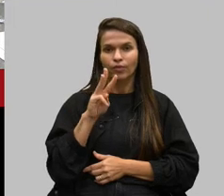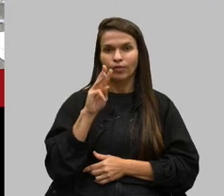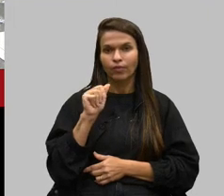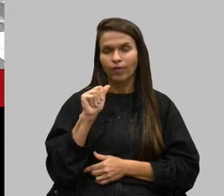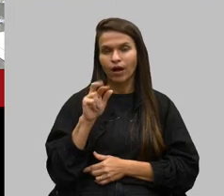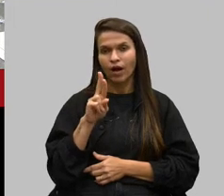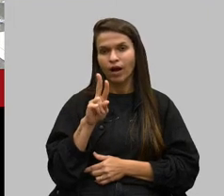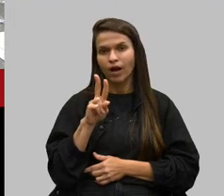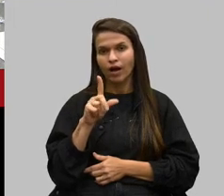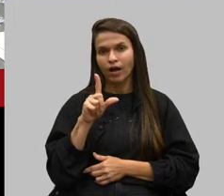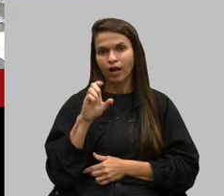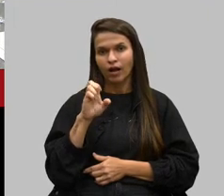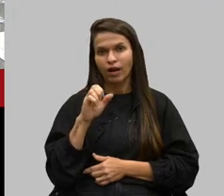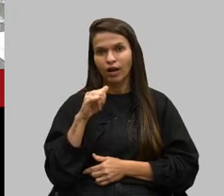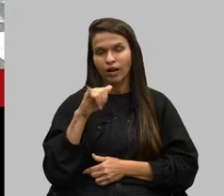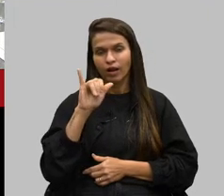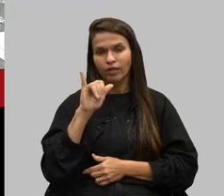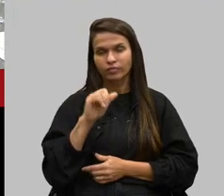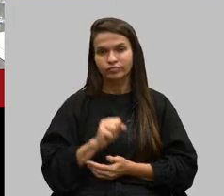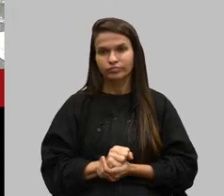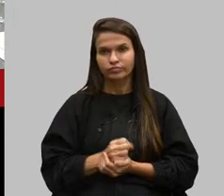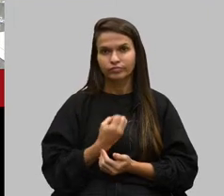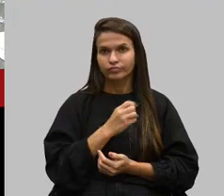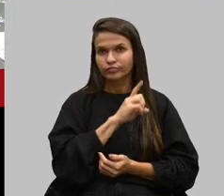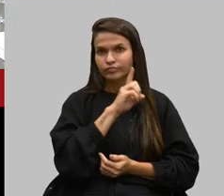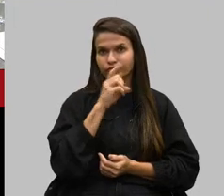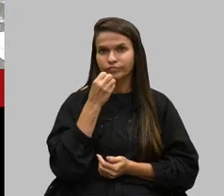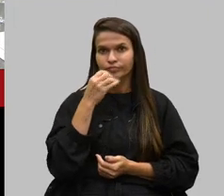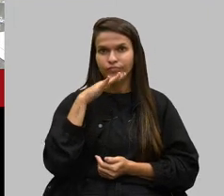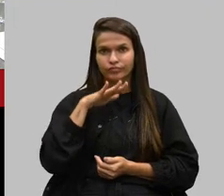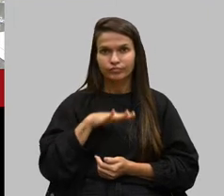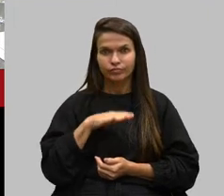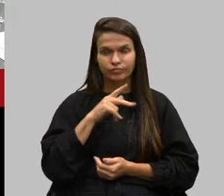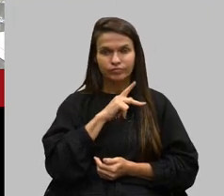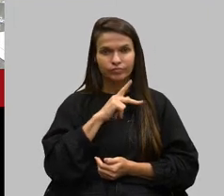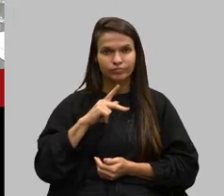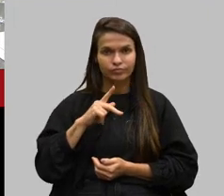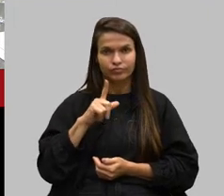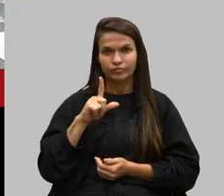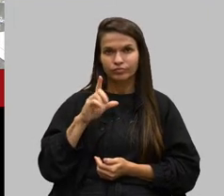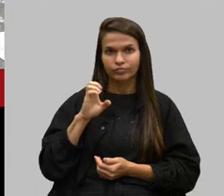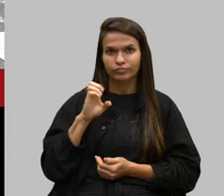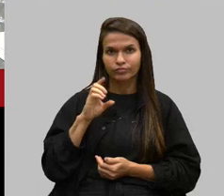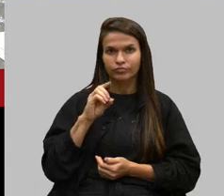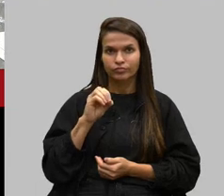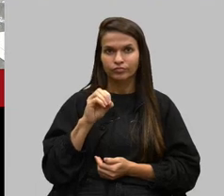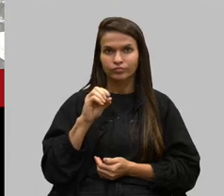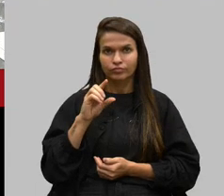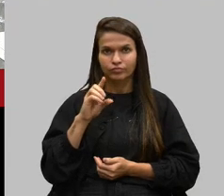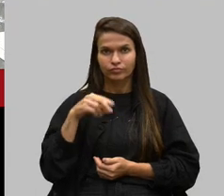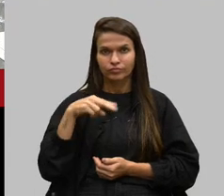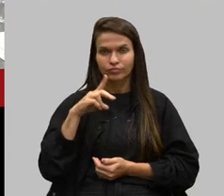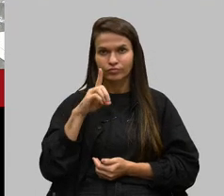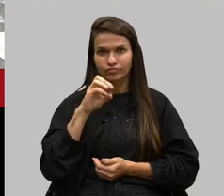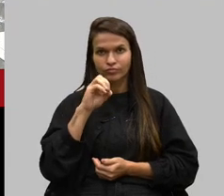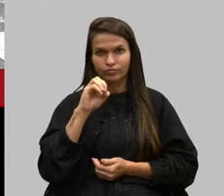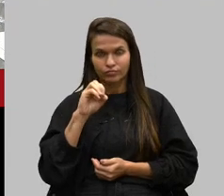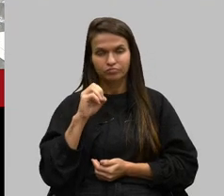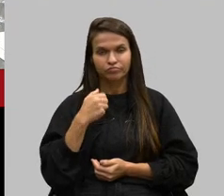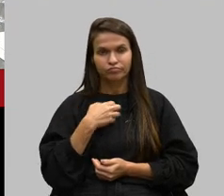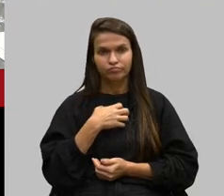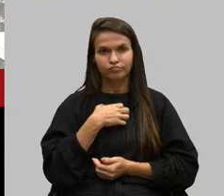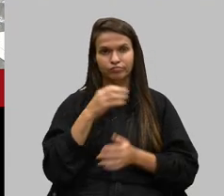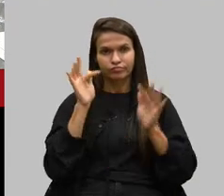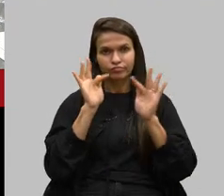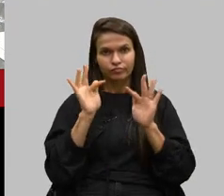Santiago bom dia boa tarde senhor presidente leonídio fico muito feliz que